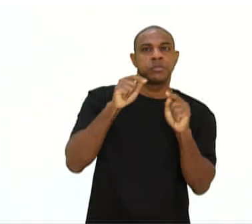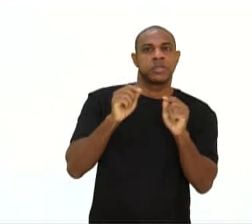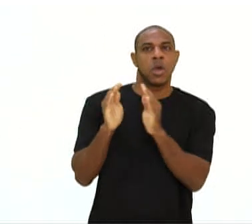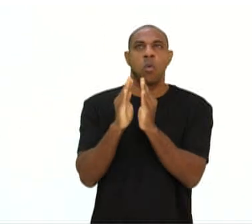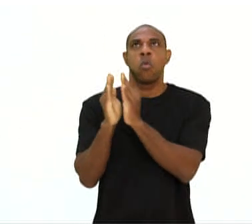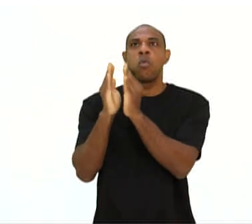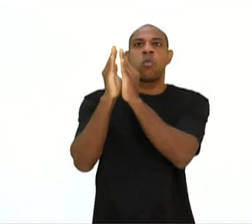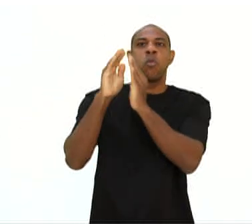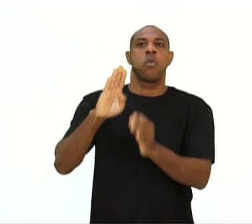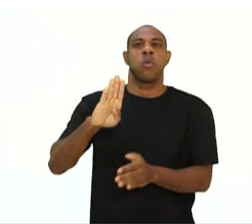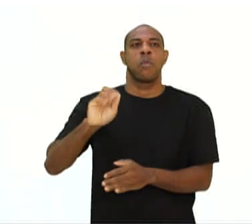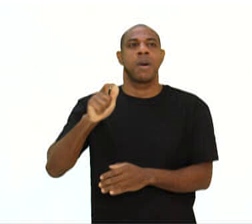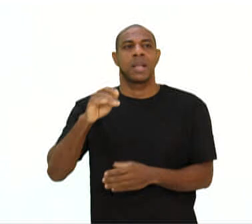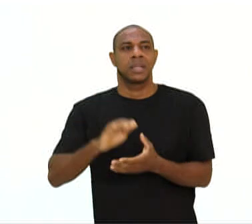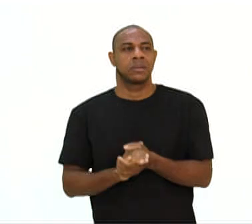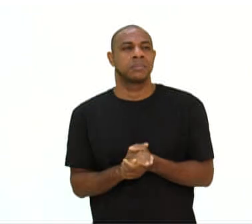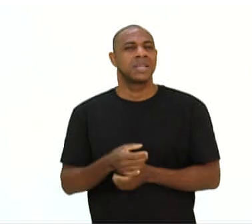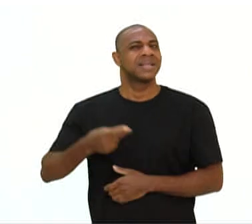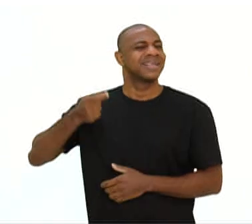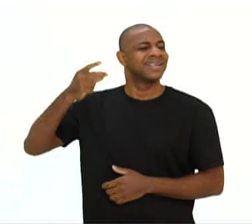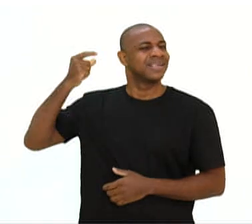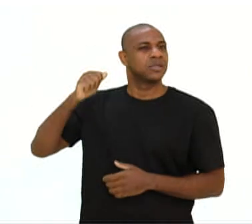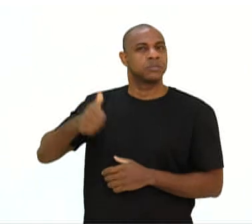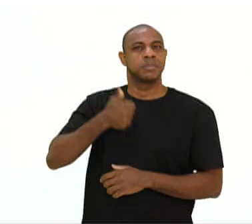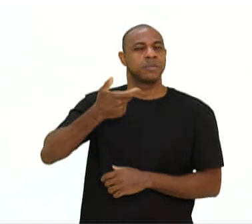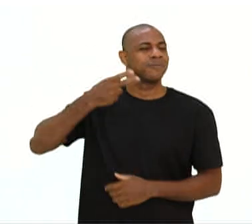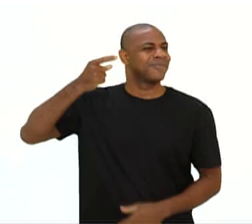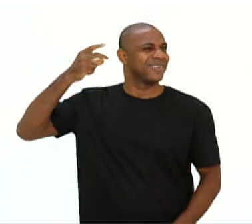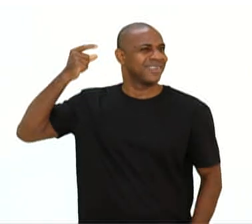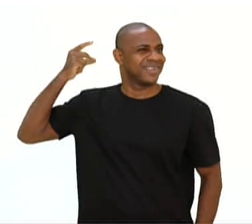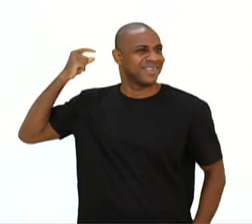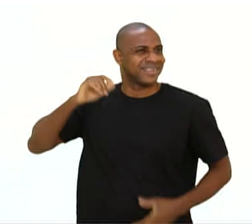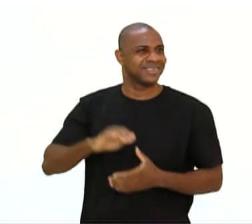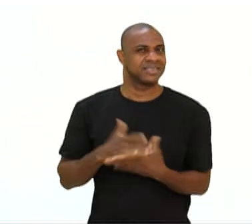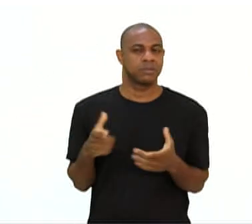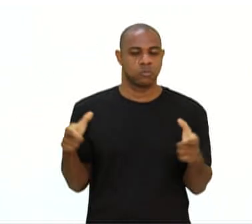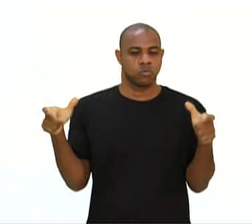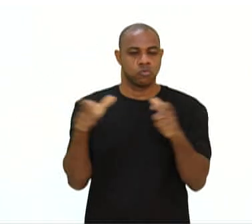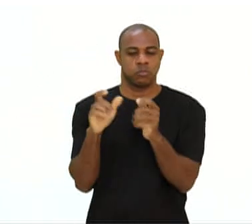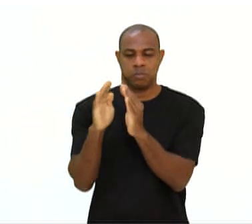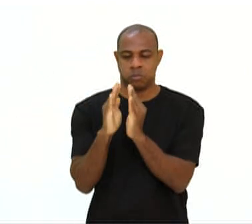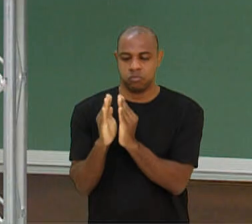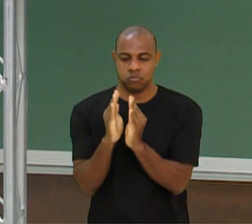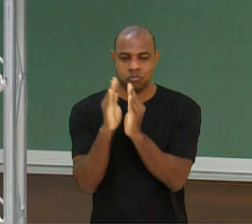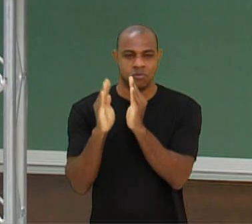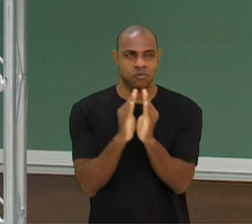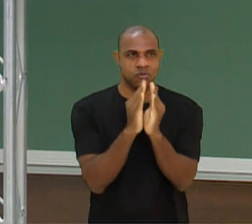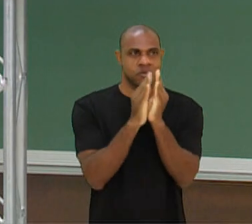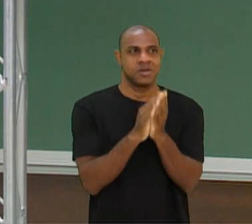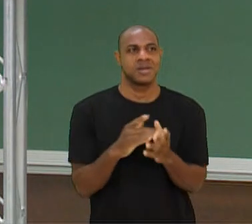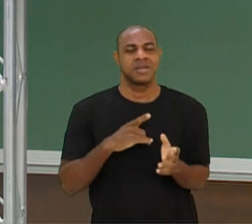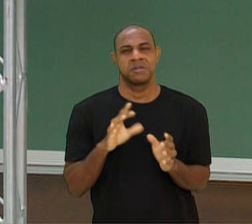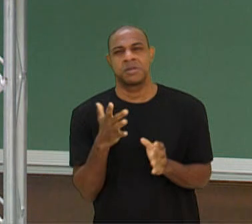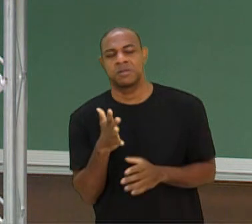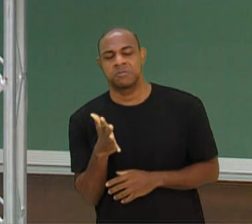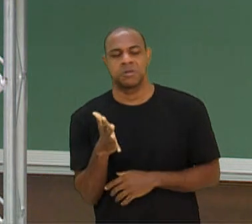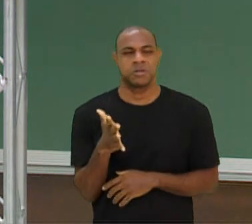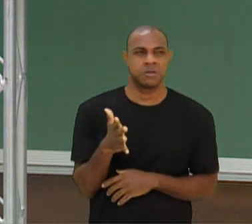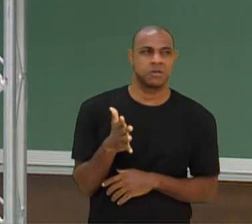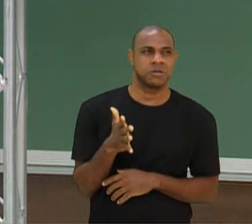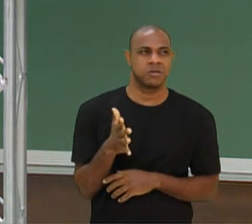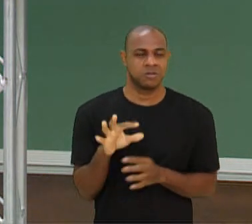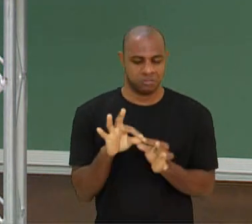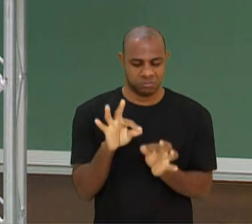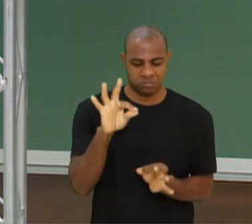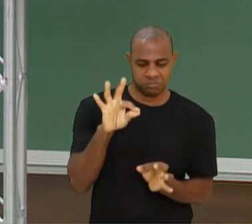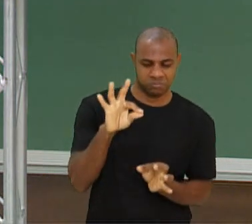Os primeiros, os mais antigos, eles consistiam em balões menores, né, que media aí entre